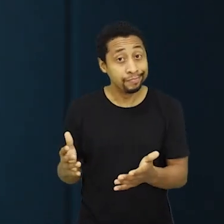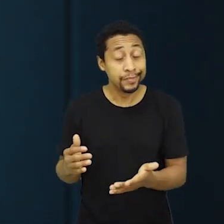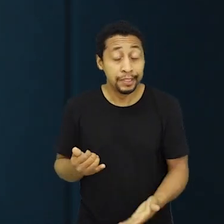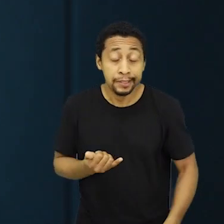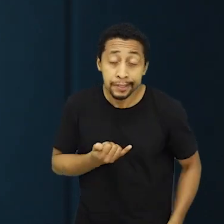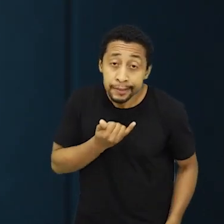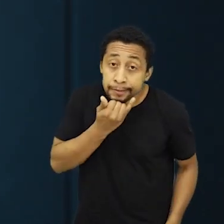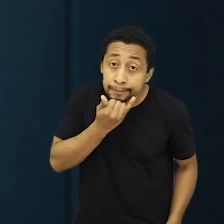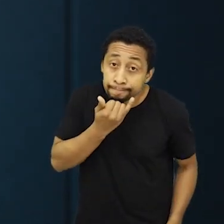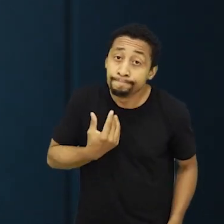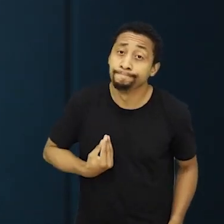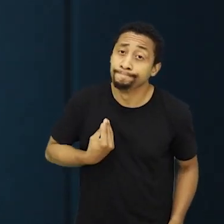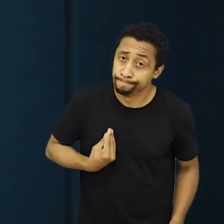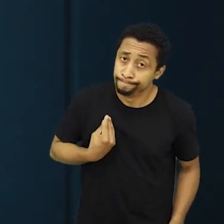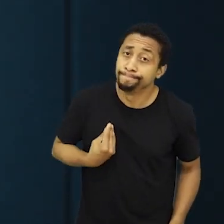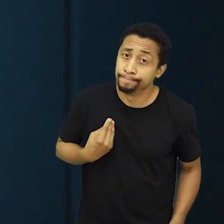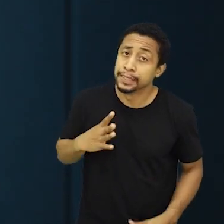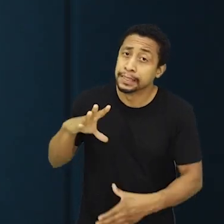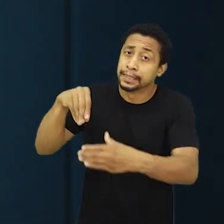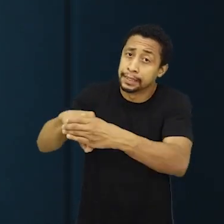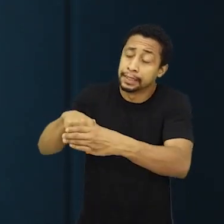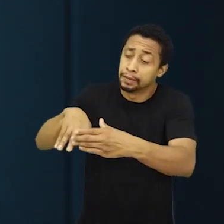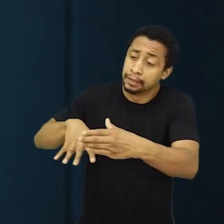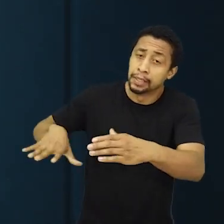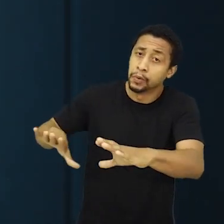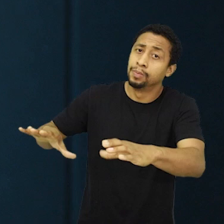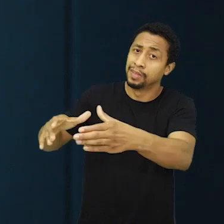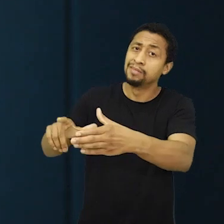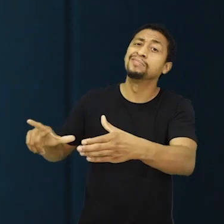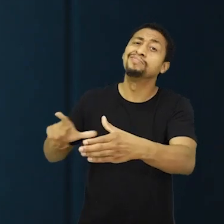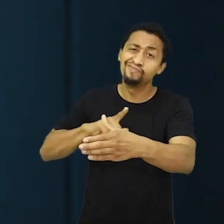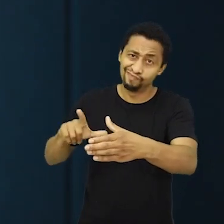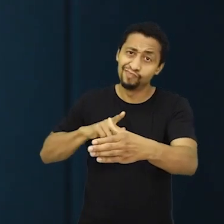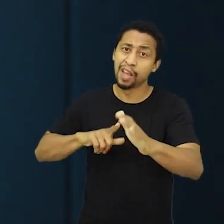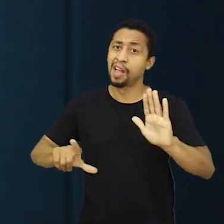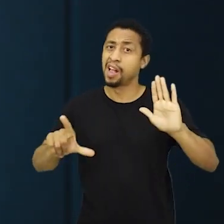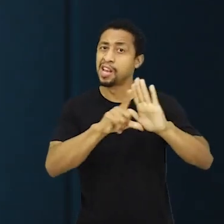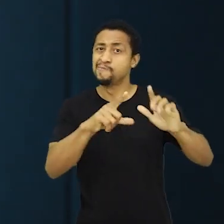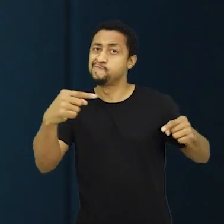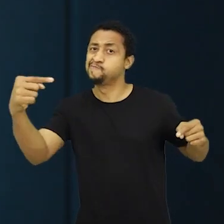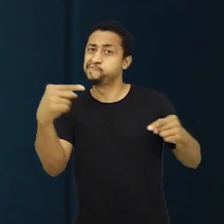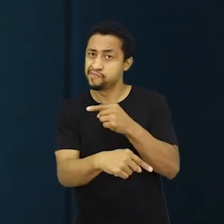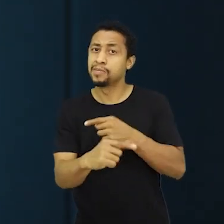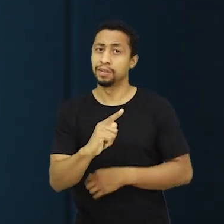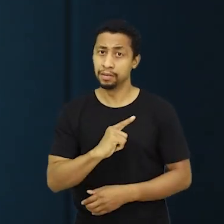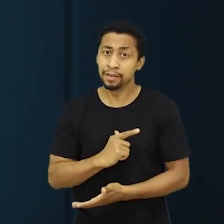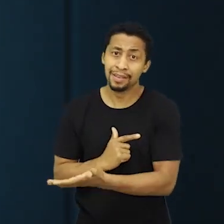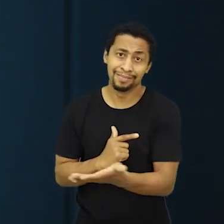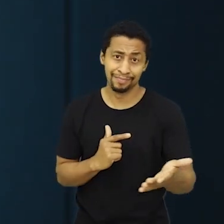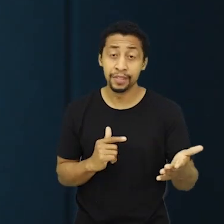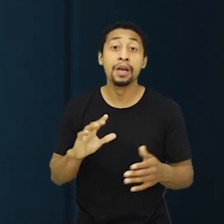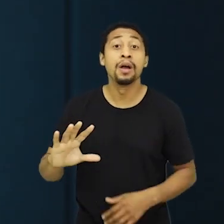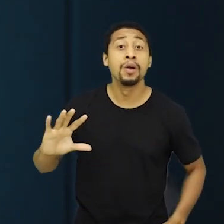esse tipo de poder, essas ilegalidades, elas estão presentes, né? E elas ganham muitas vezes maior